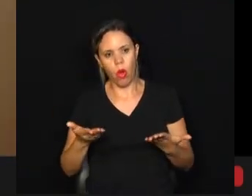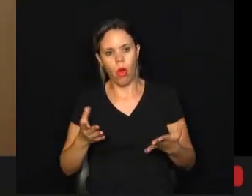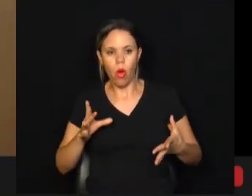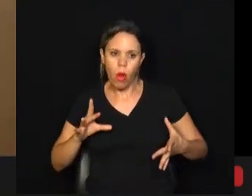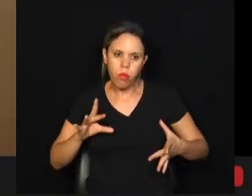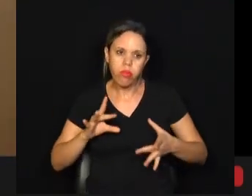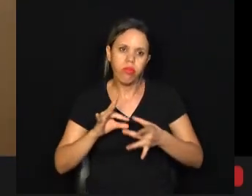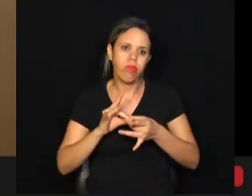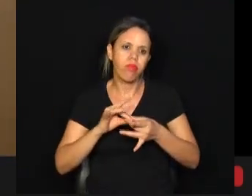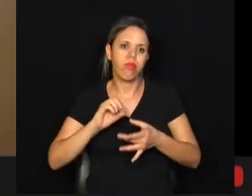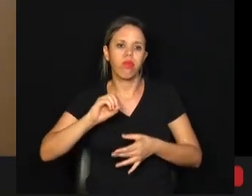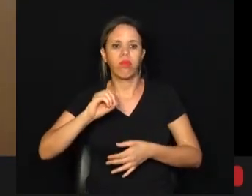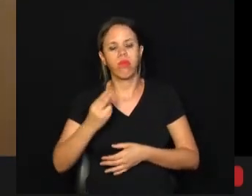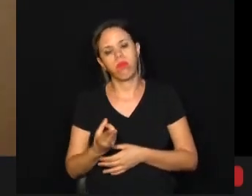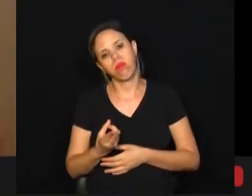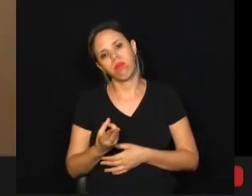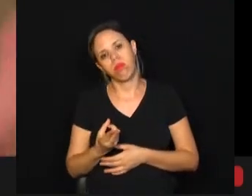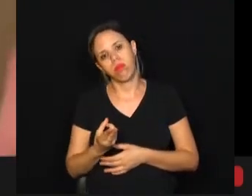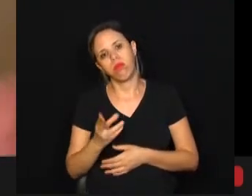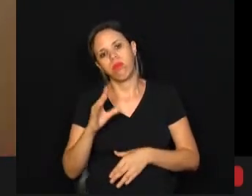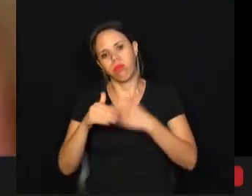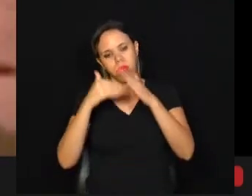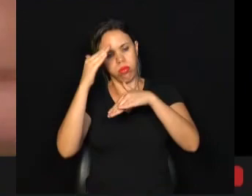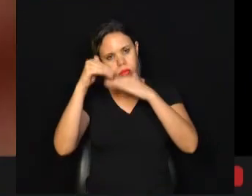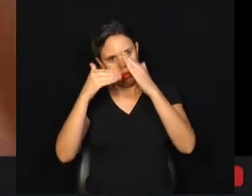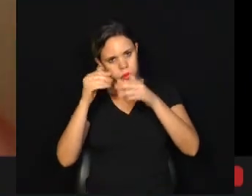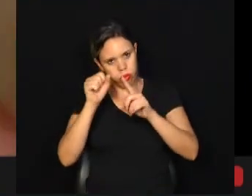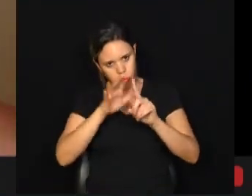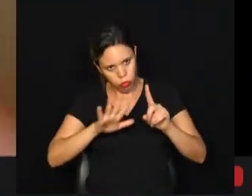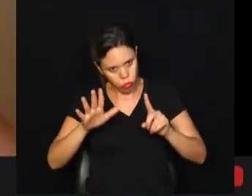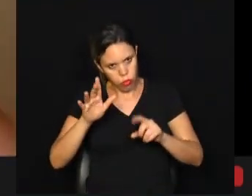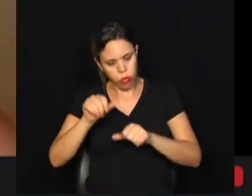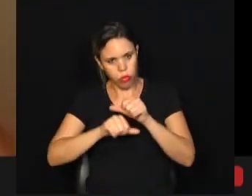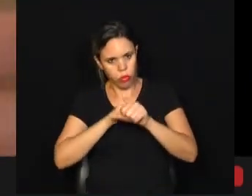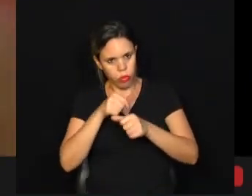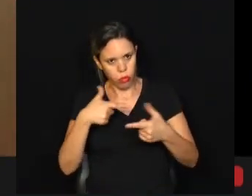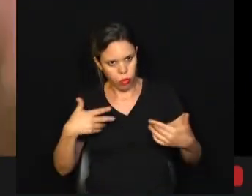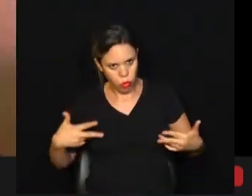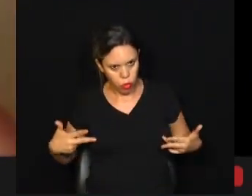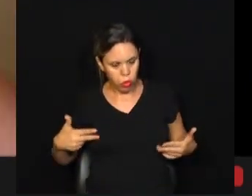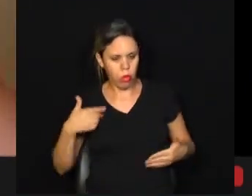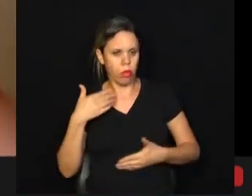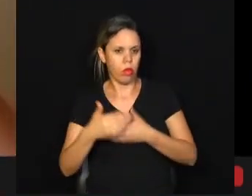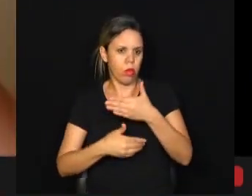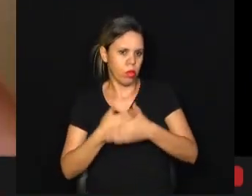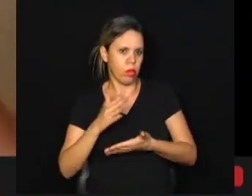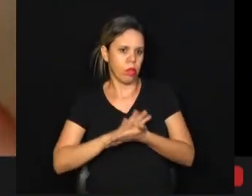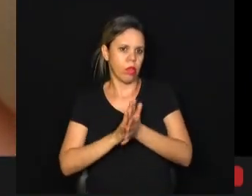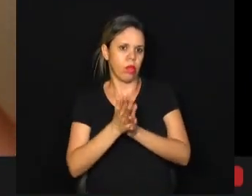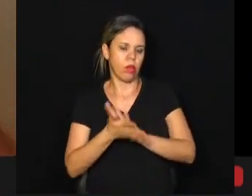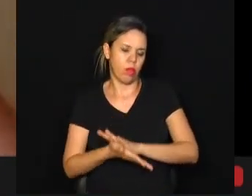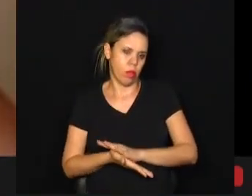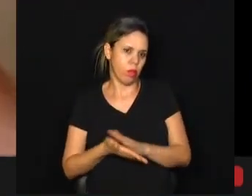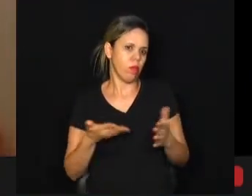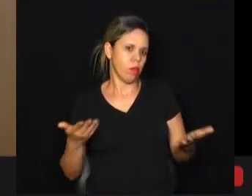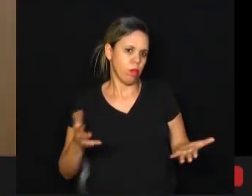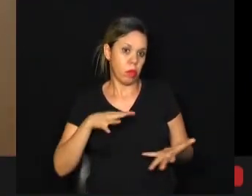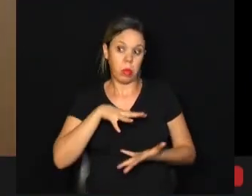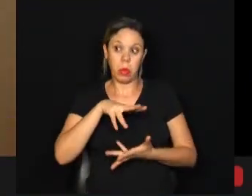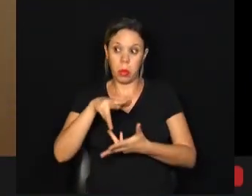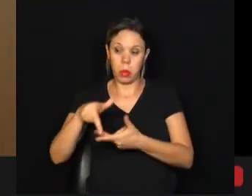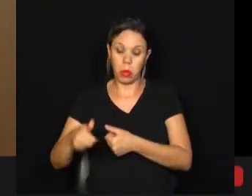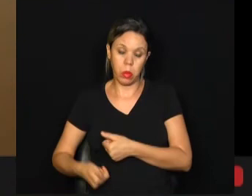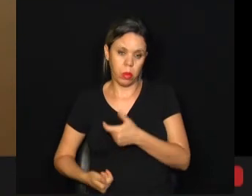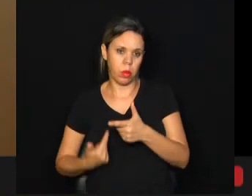mãos na construção de uma sociedade que pode reverter um processo de destruição no qual o planeta se